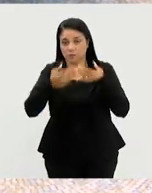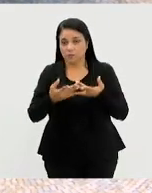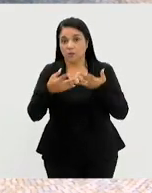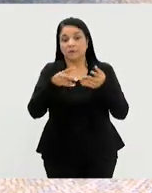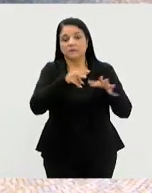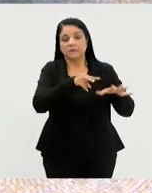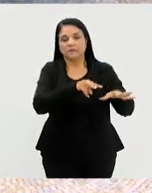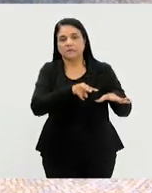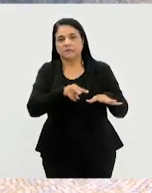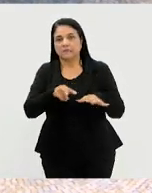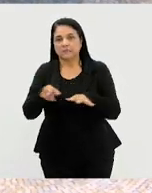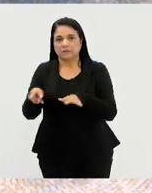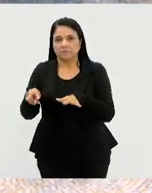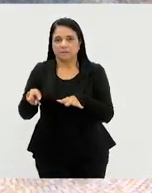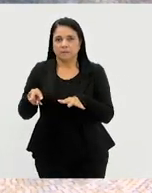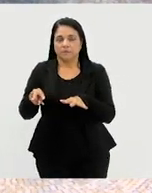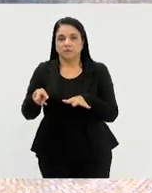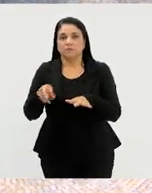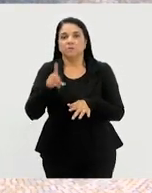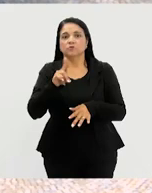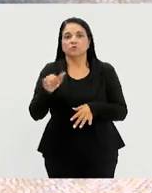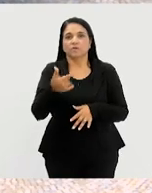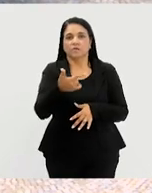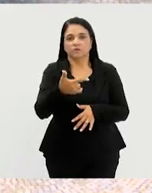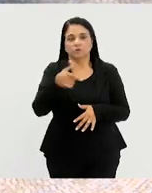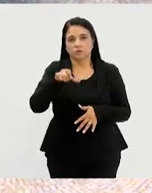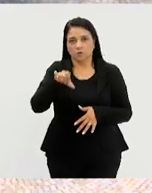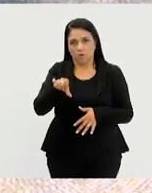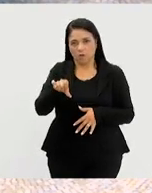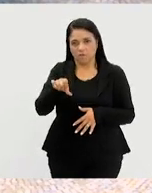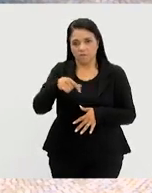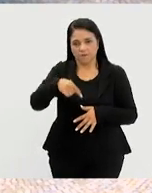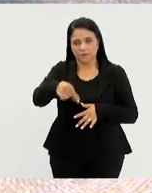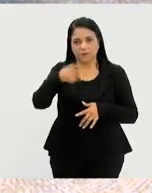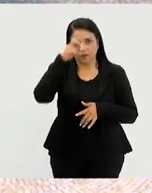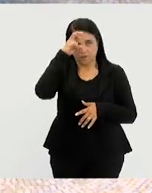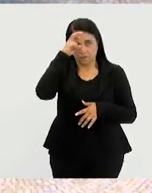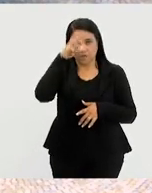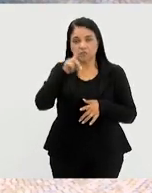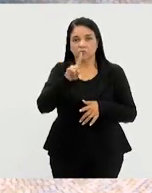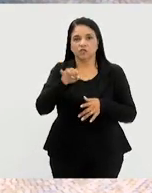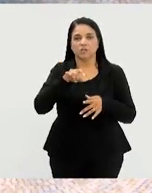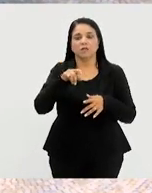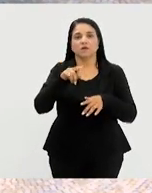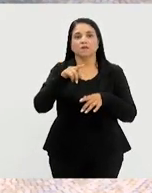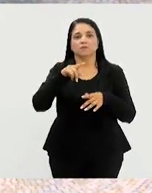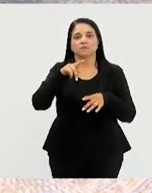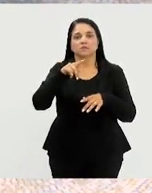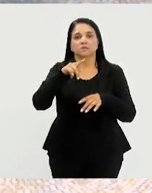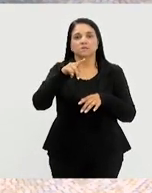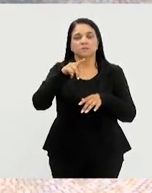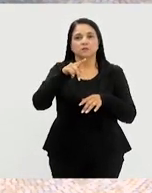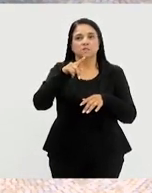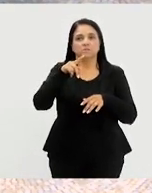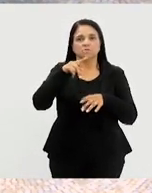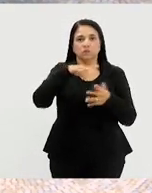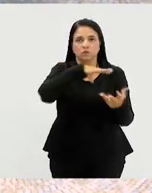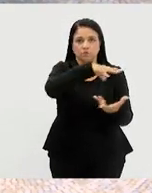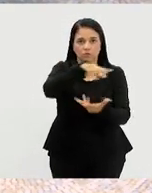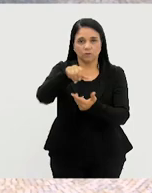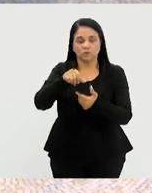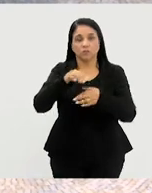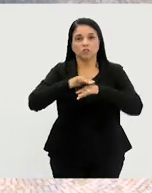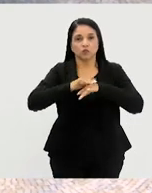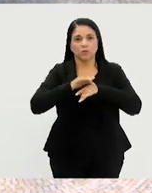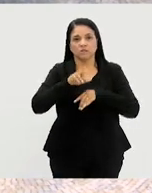e onde no dia 29 teremos o dia internacional em conscientização a doenças raras